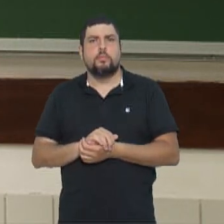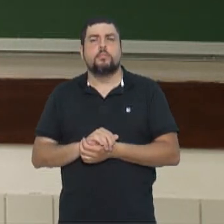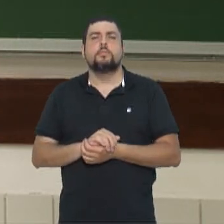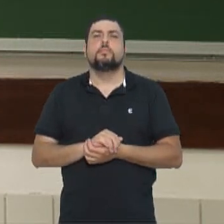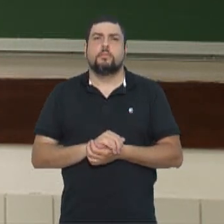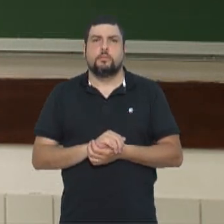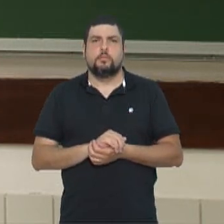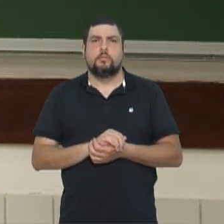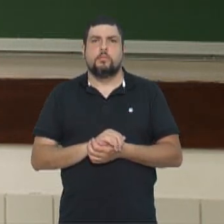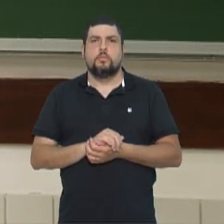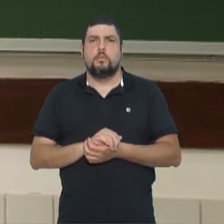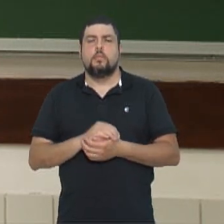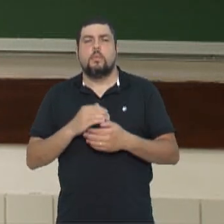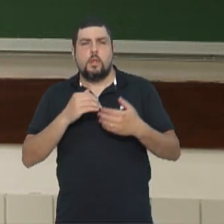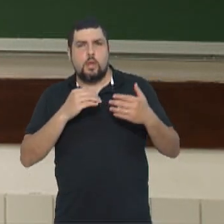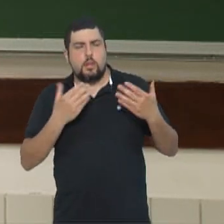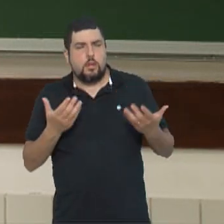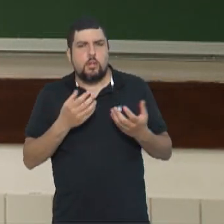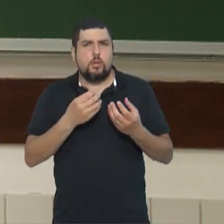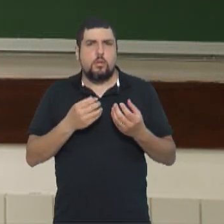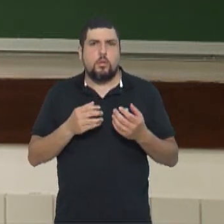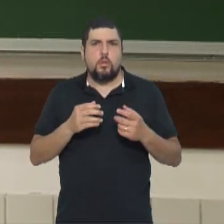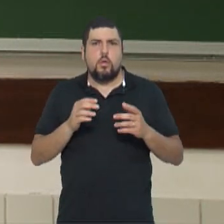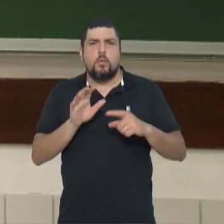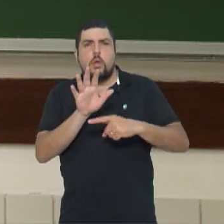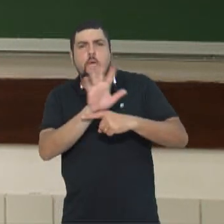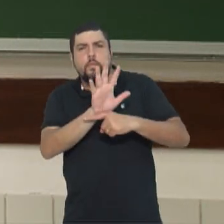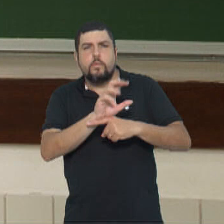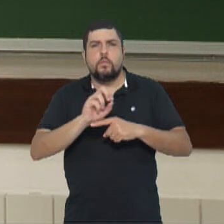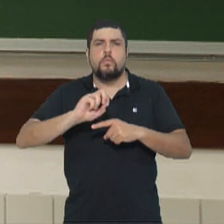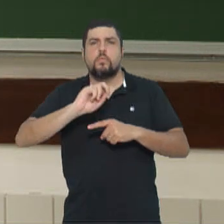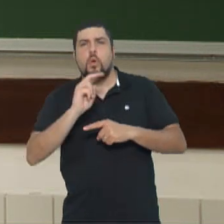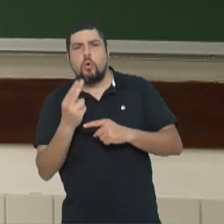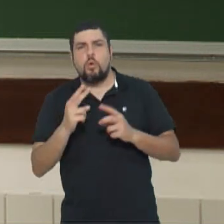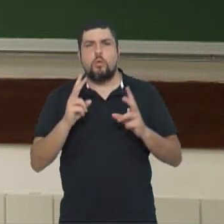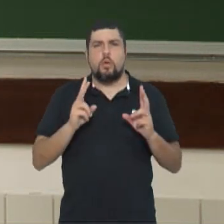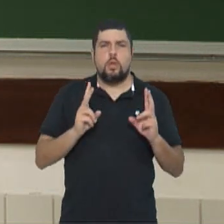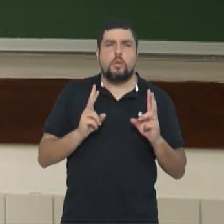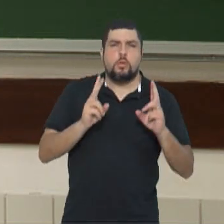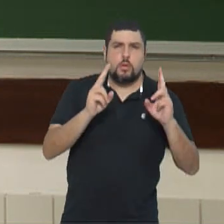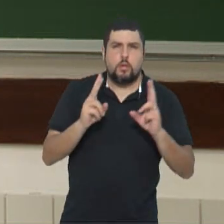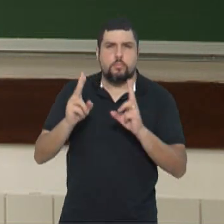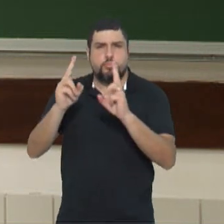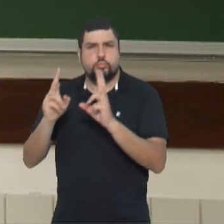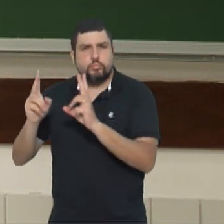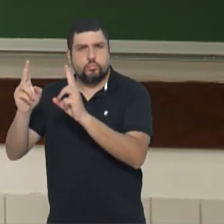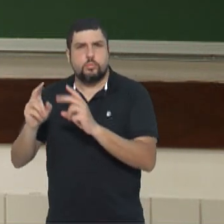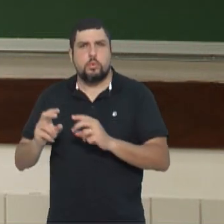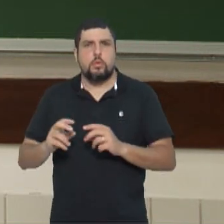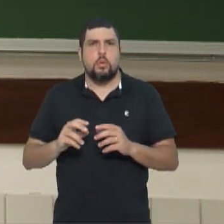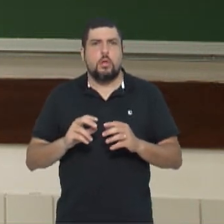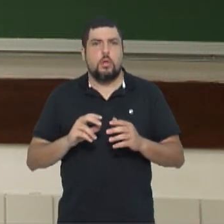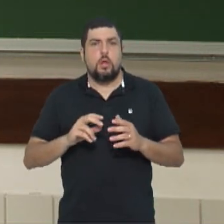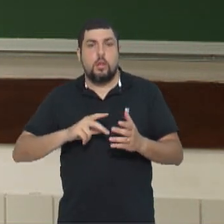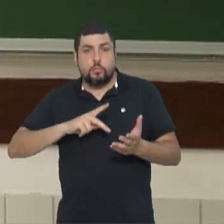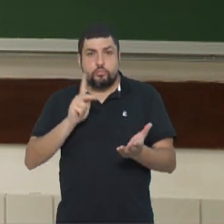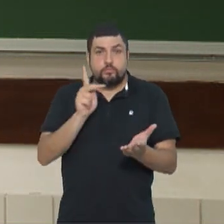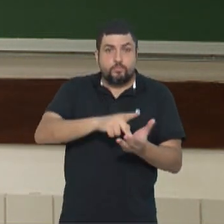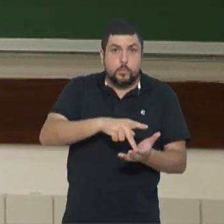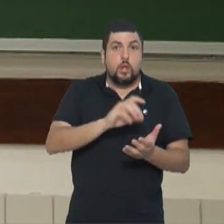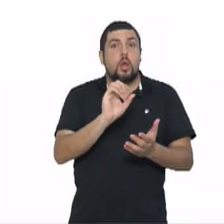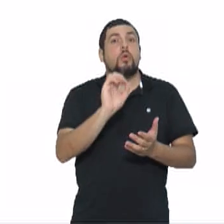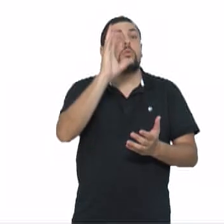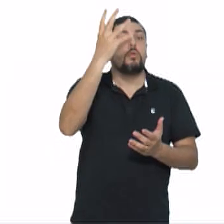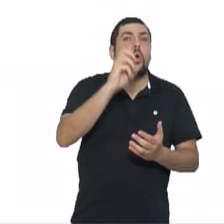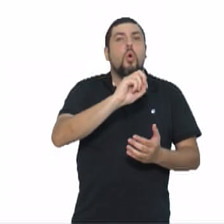filme, a série, ao filme ou ao livro ali que você está resenhando, são fato ou opinião?